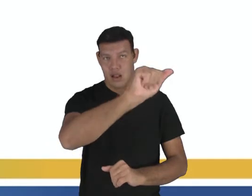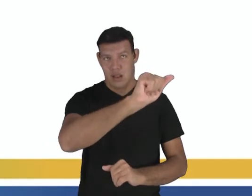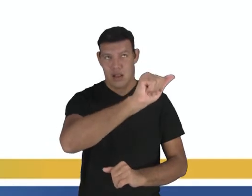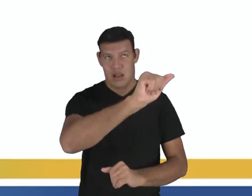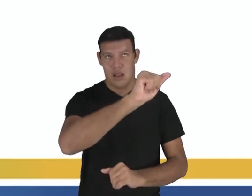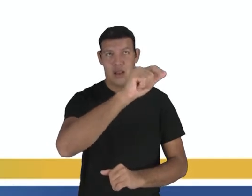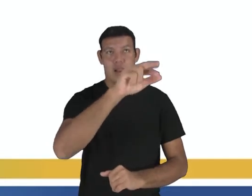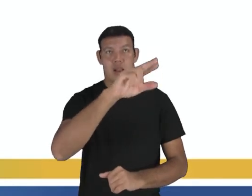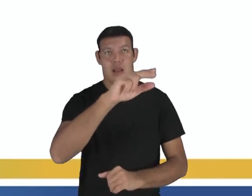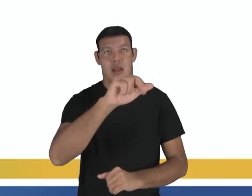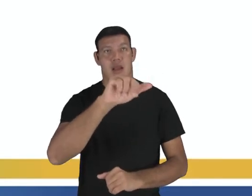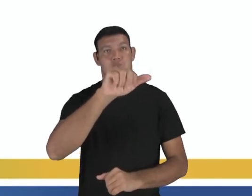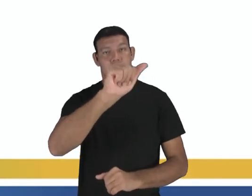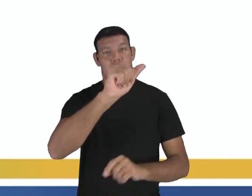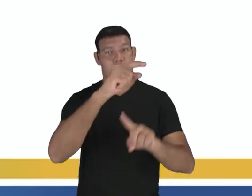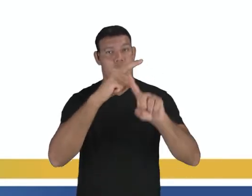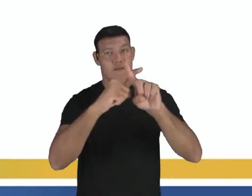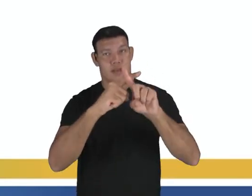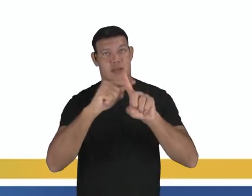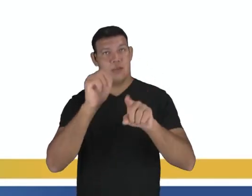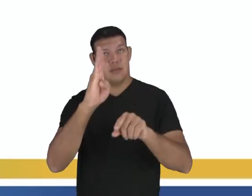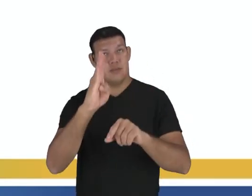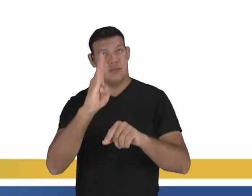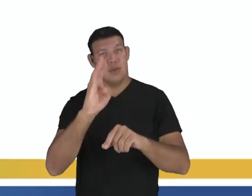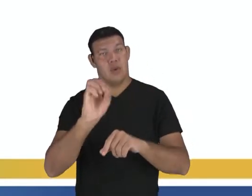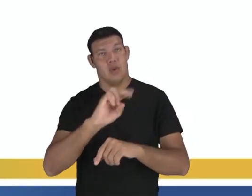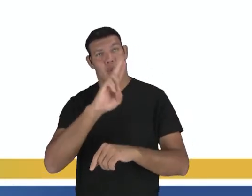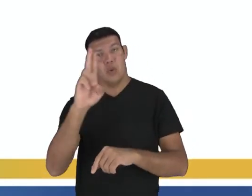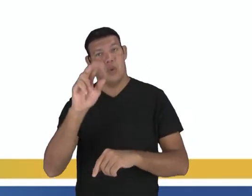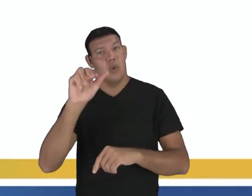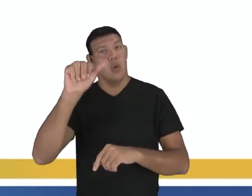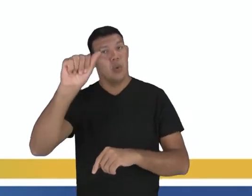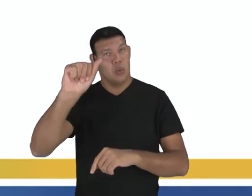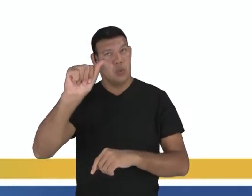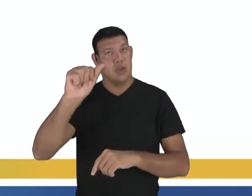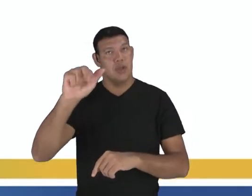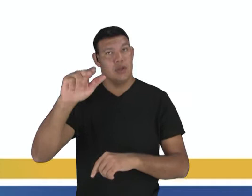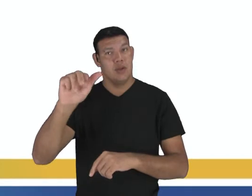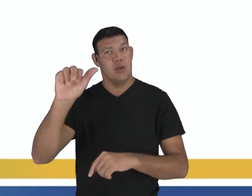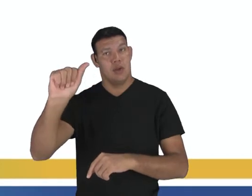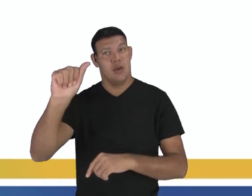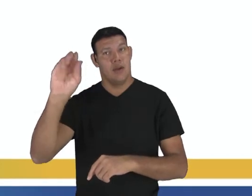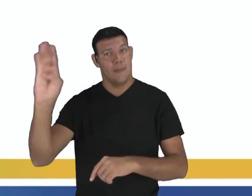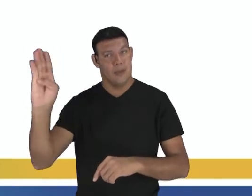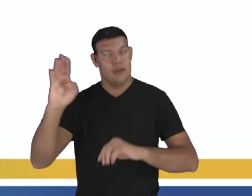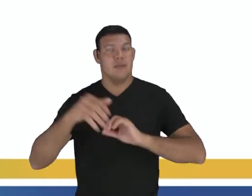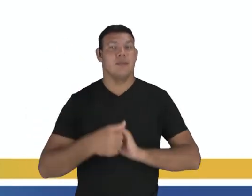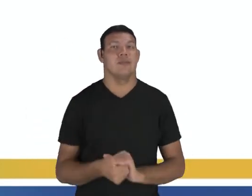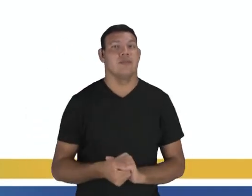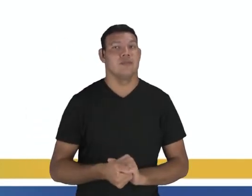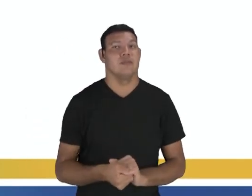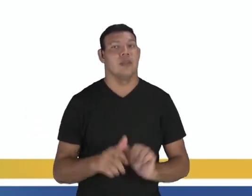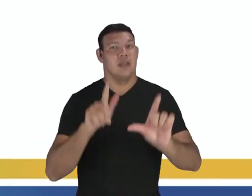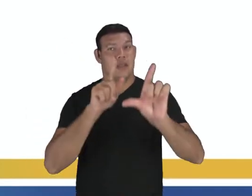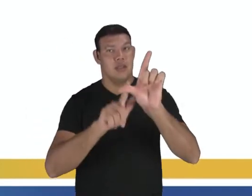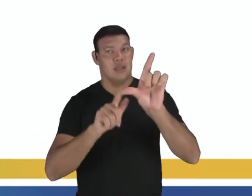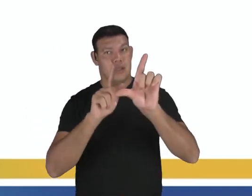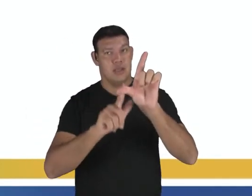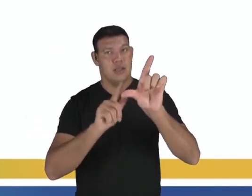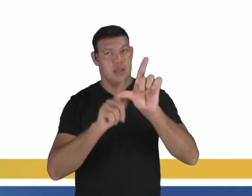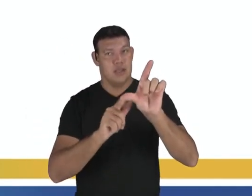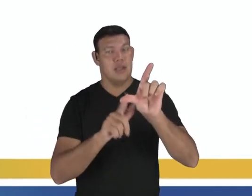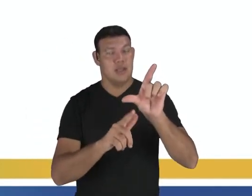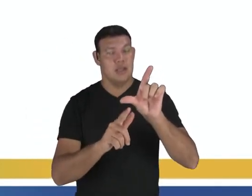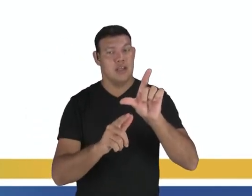simplesmente A vai ser igual a AB. Por quê? Porque quando eu tenho dois números, quando eu tenho duas letras assim, uma pertinha